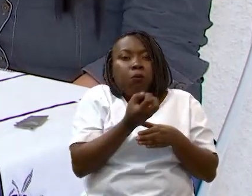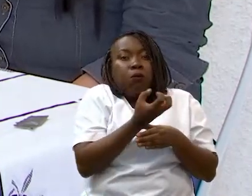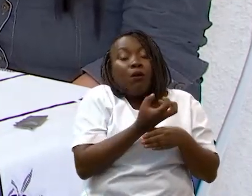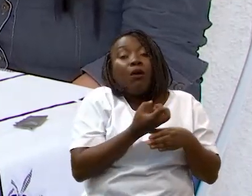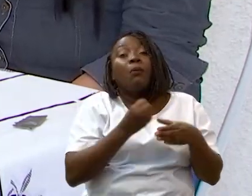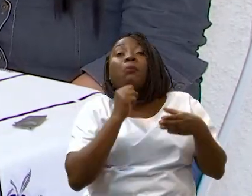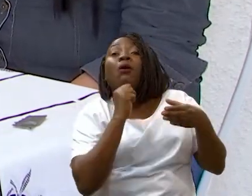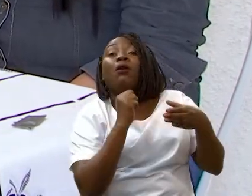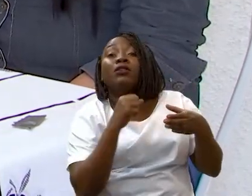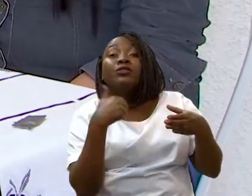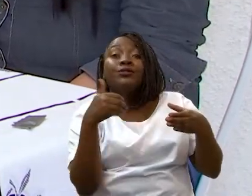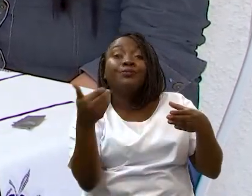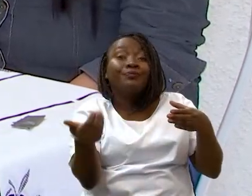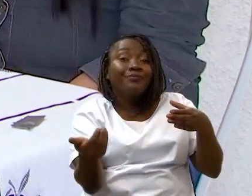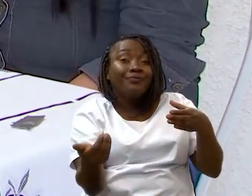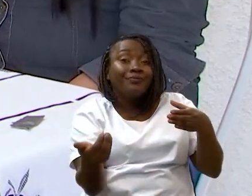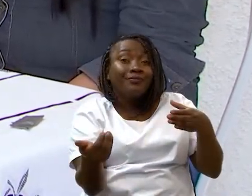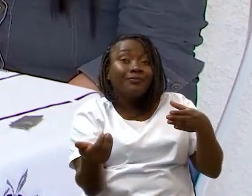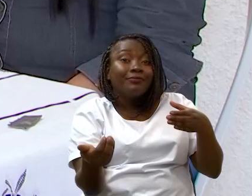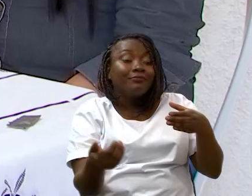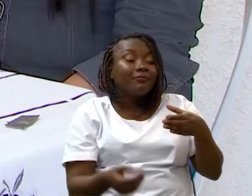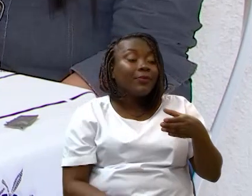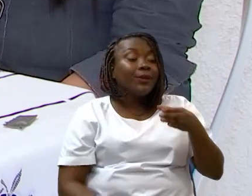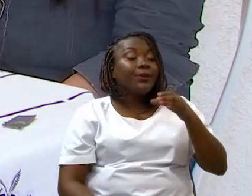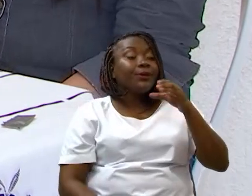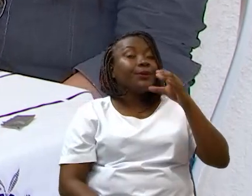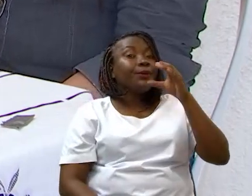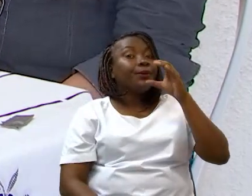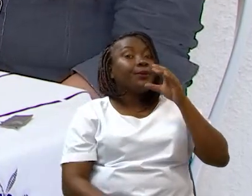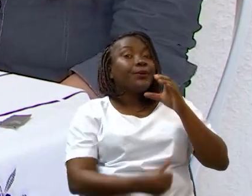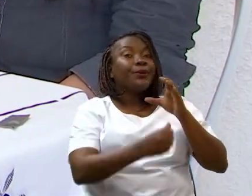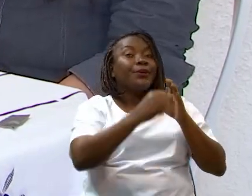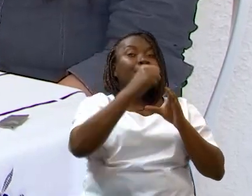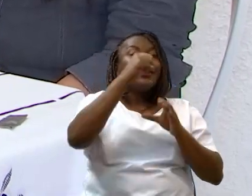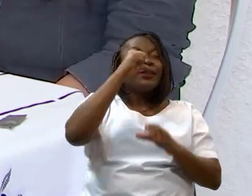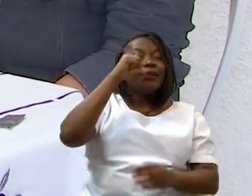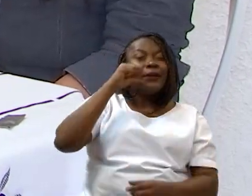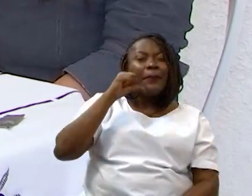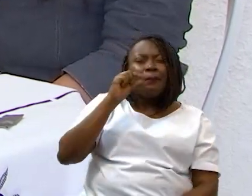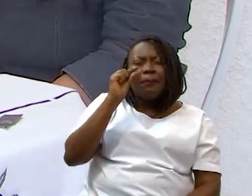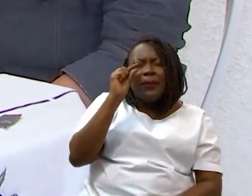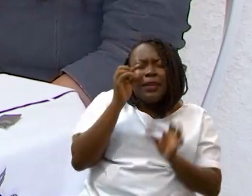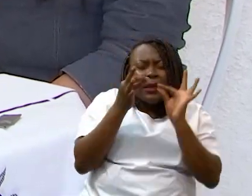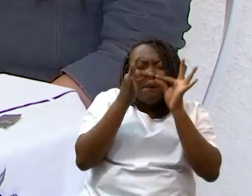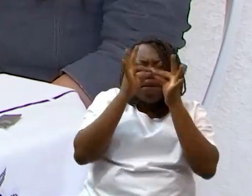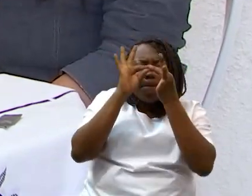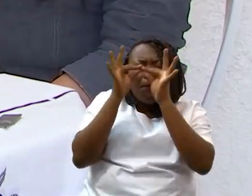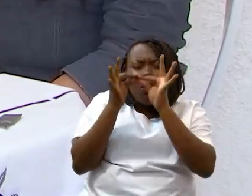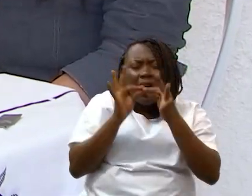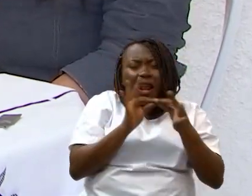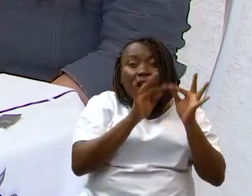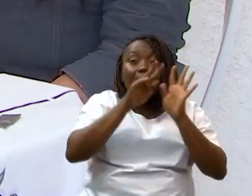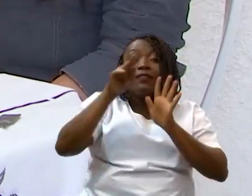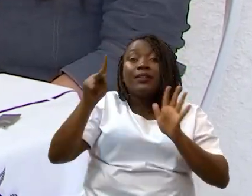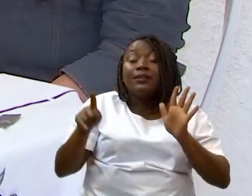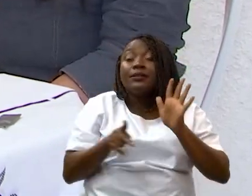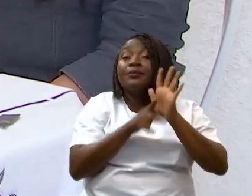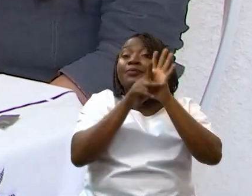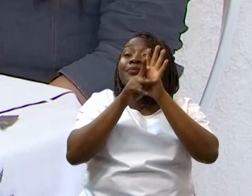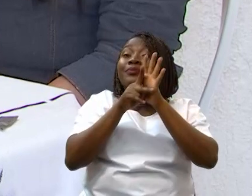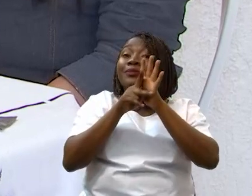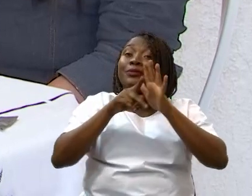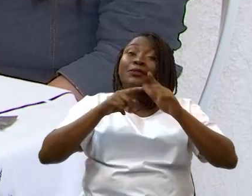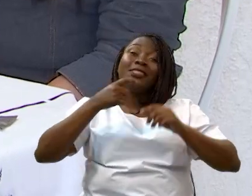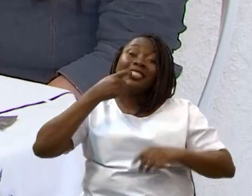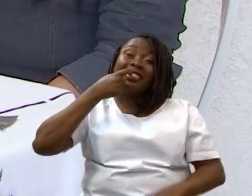você pode estar ingerindo moléculas pequenas que fazem parte da composição